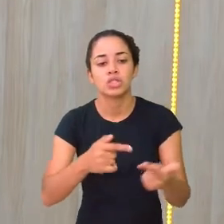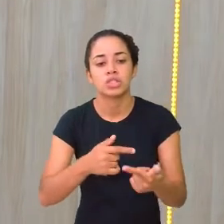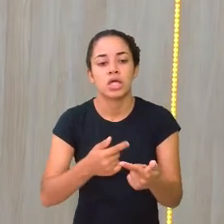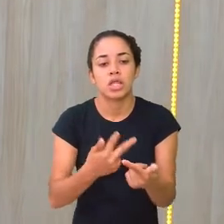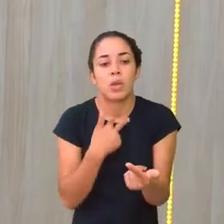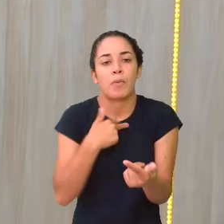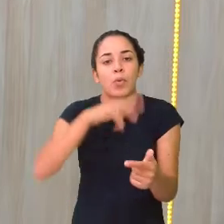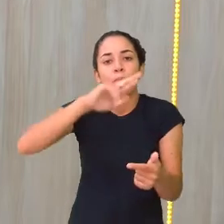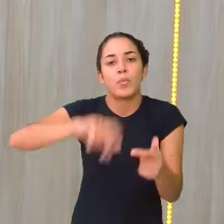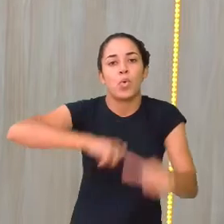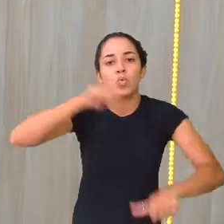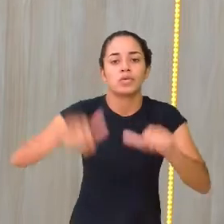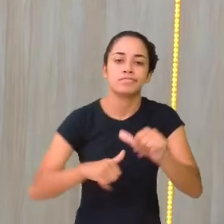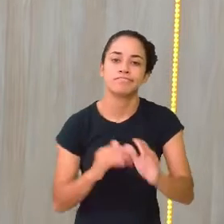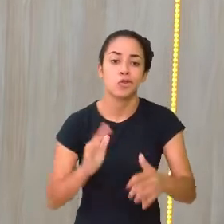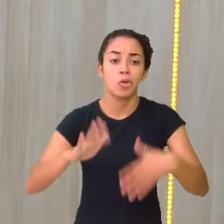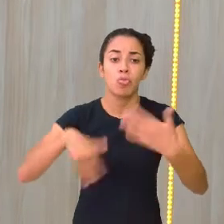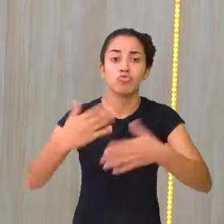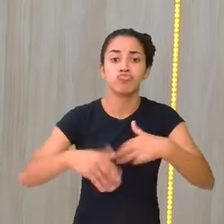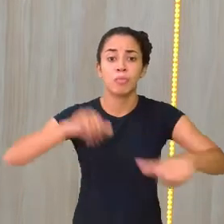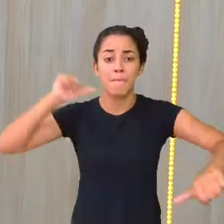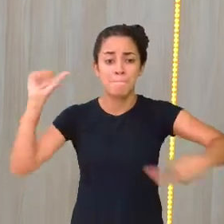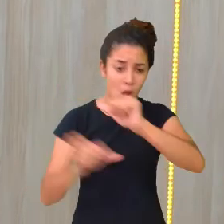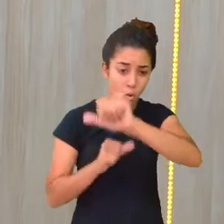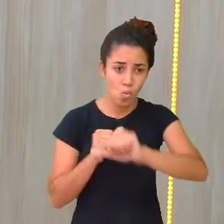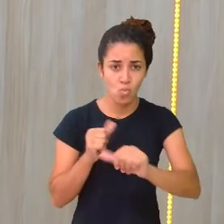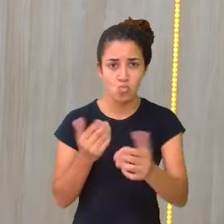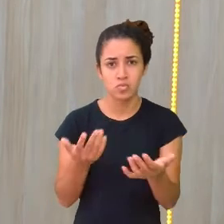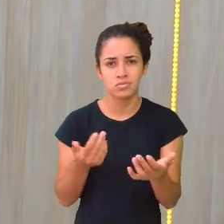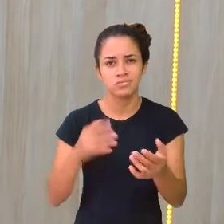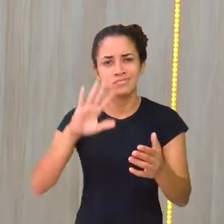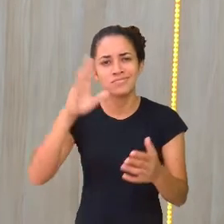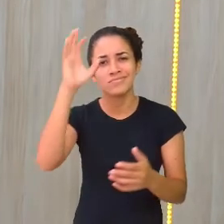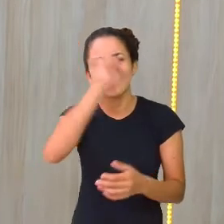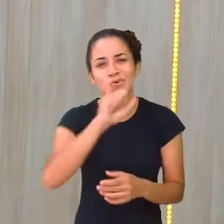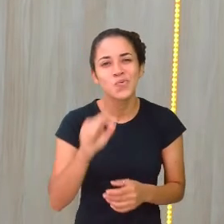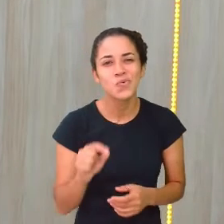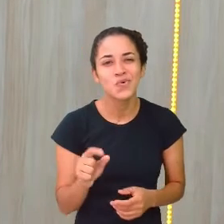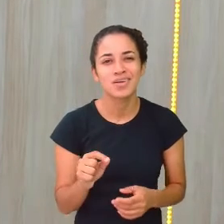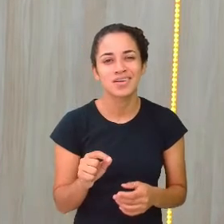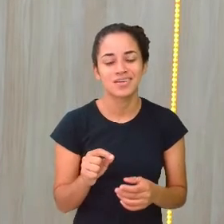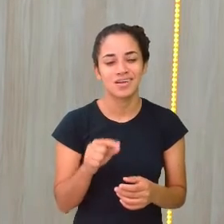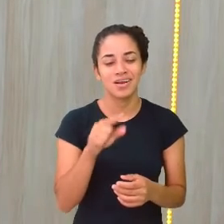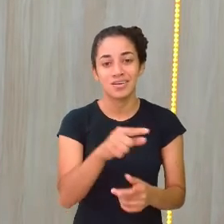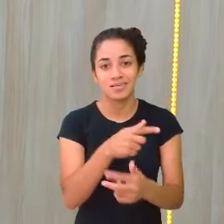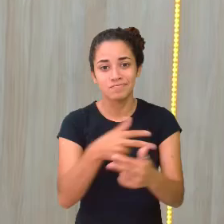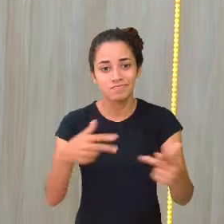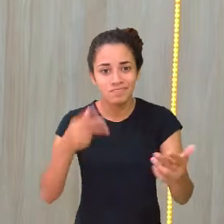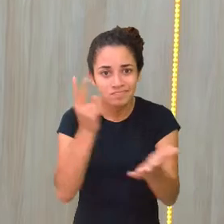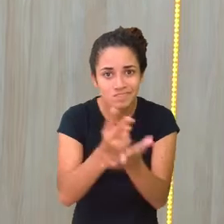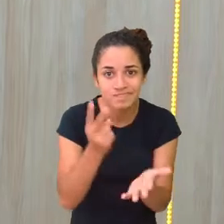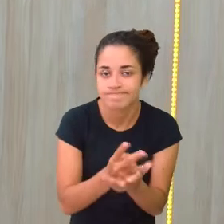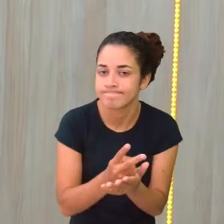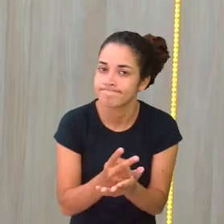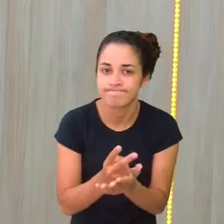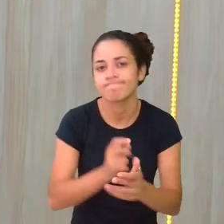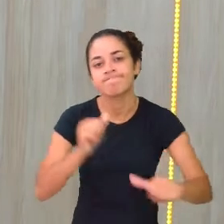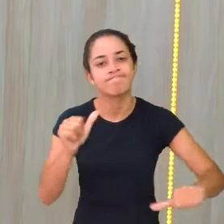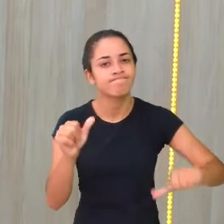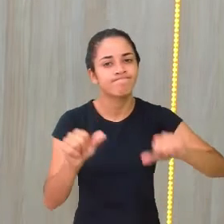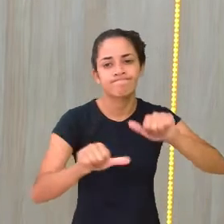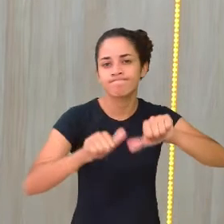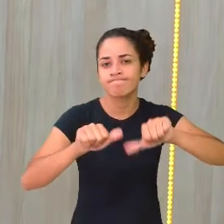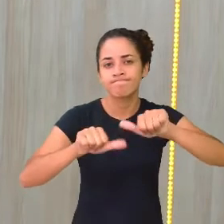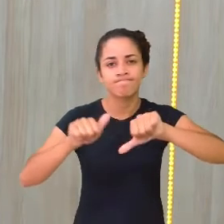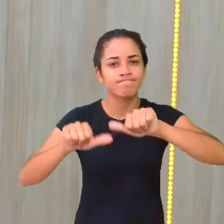e muda. Então, ou seja, nada é para sempre, né? Sempre tem aquela questão de ir se mudando e se alterando. Isso